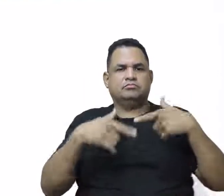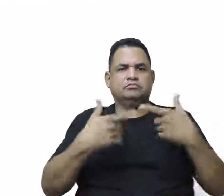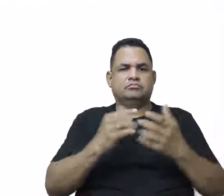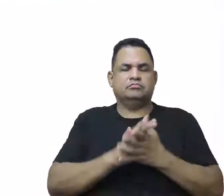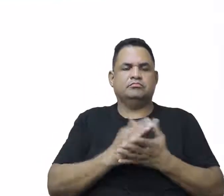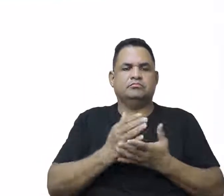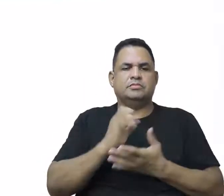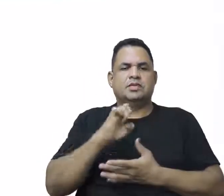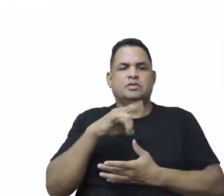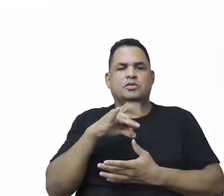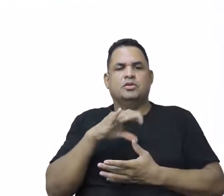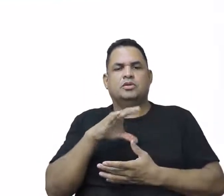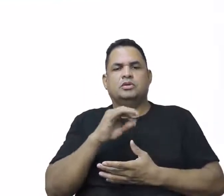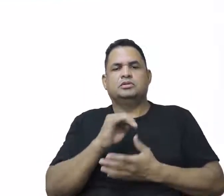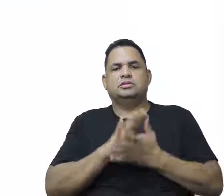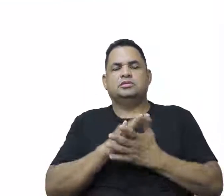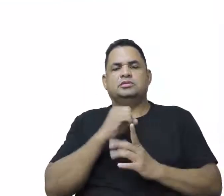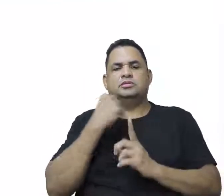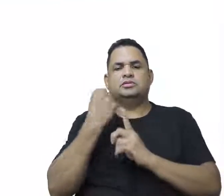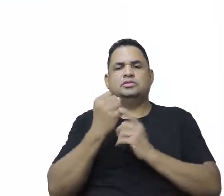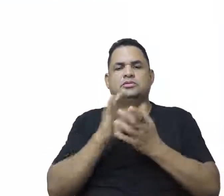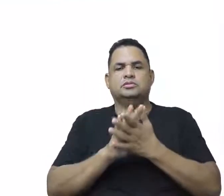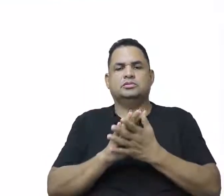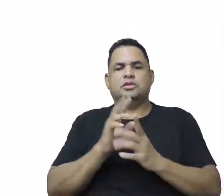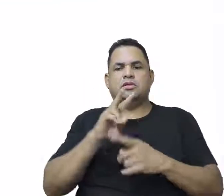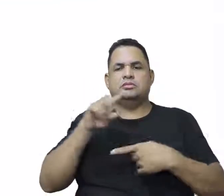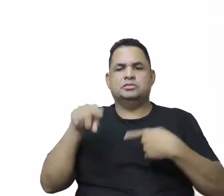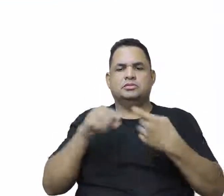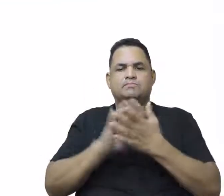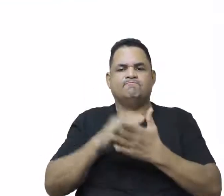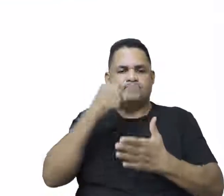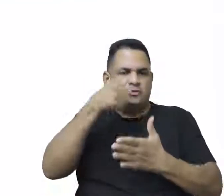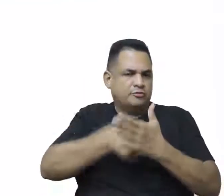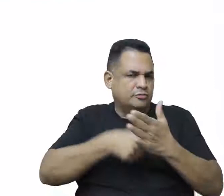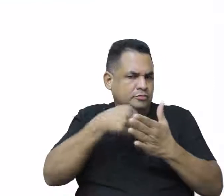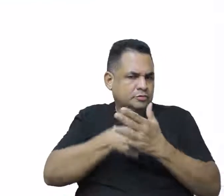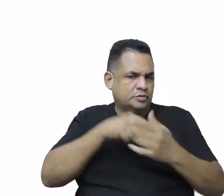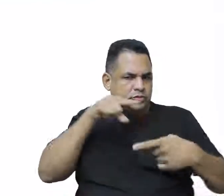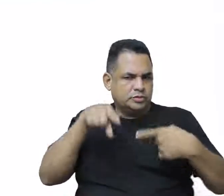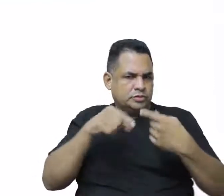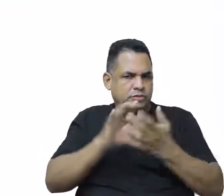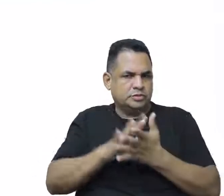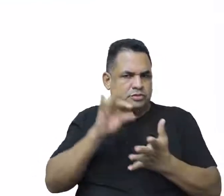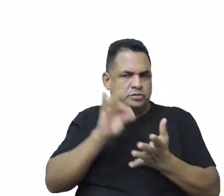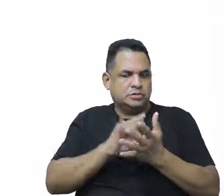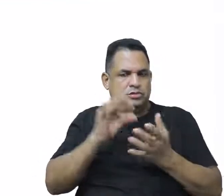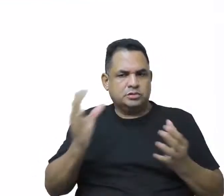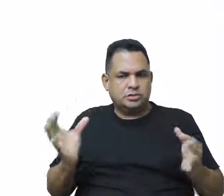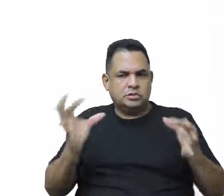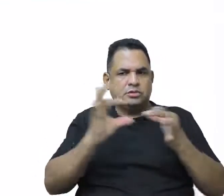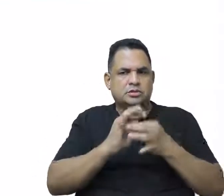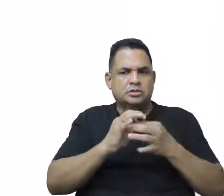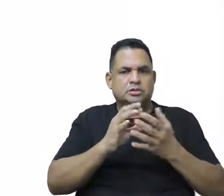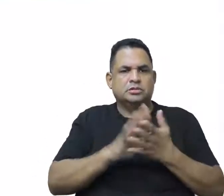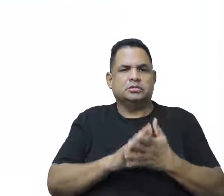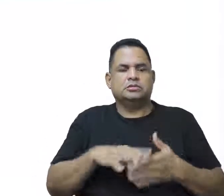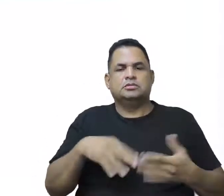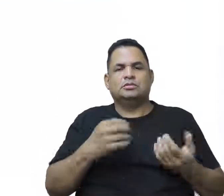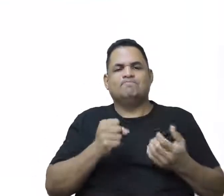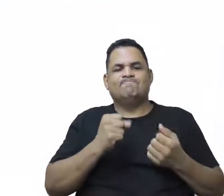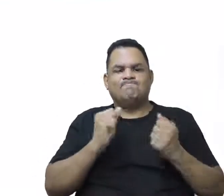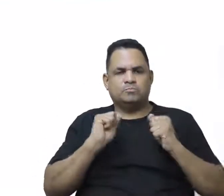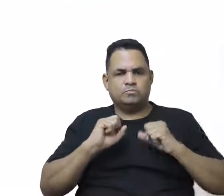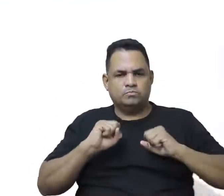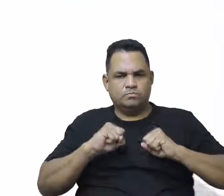atores sociais que visam defender seus interesses e os fatos associados a reações, né? Resistências